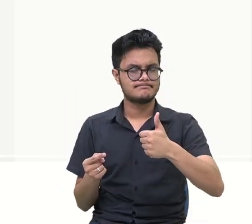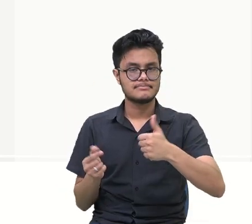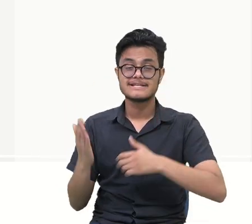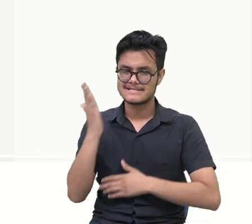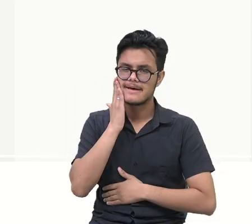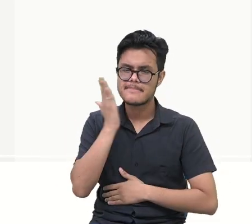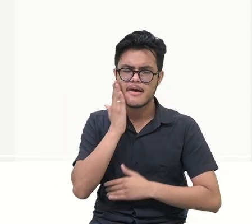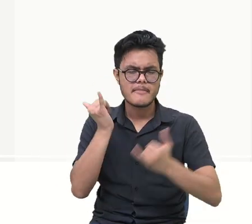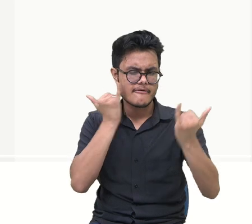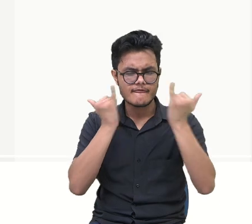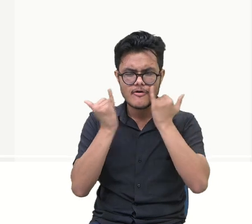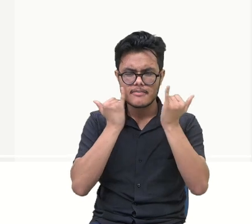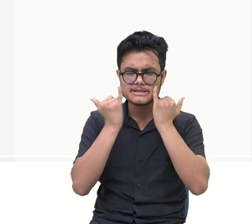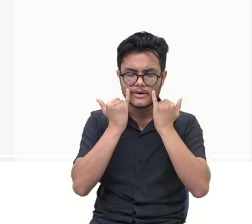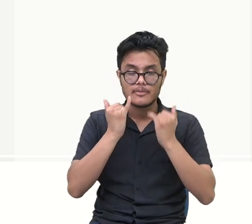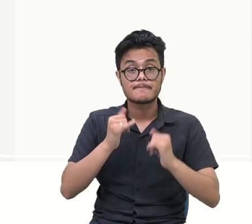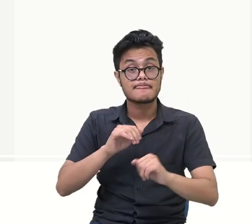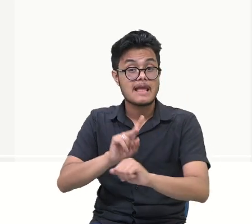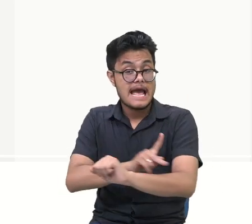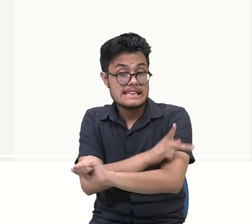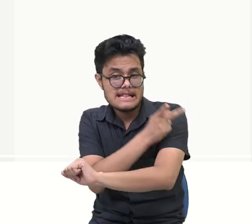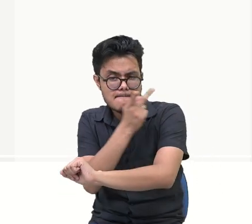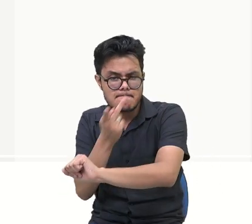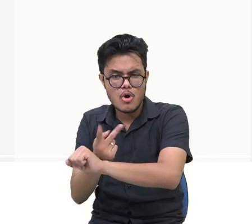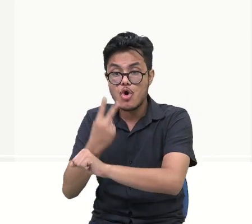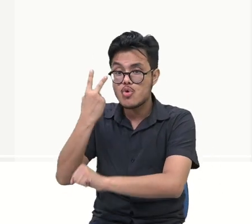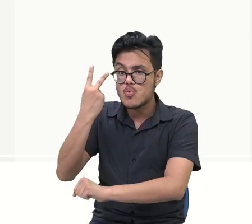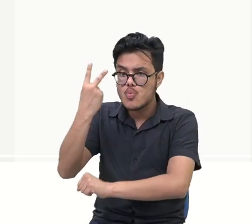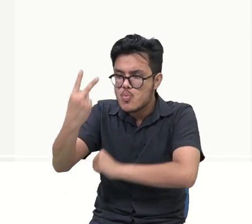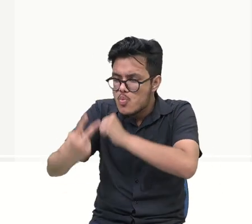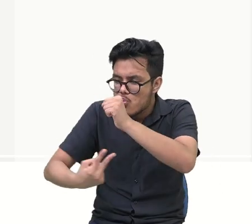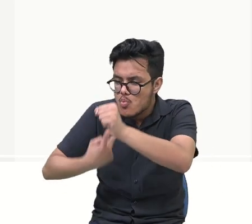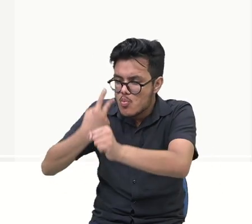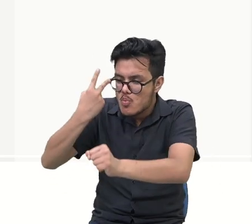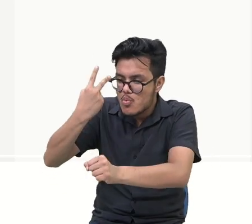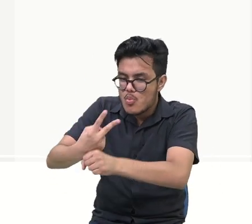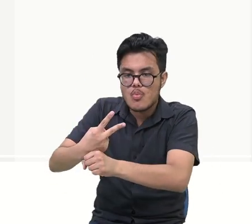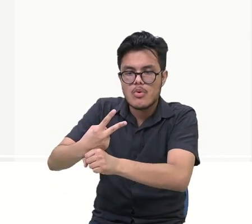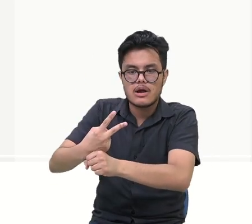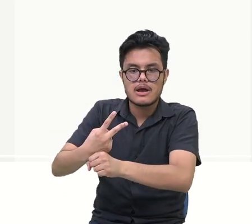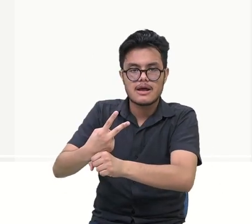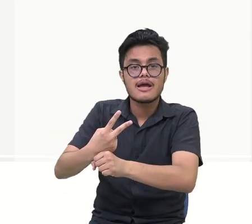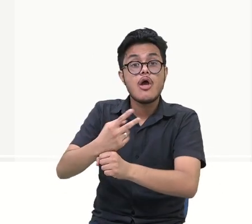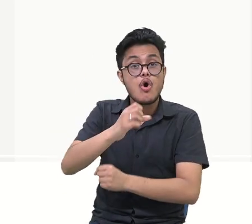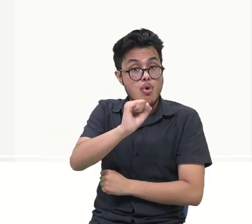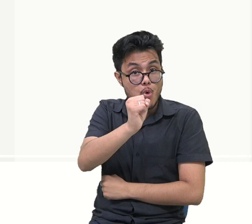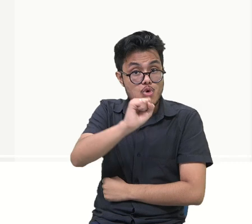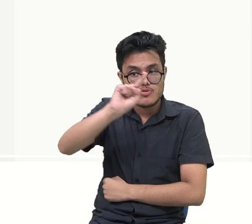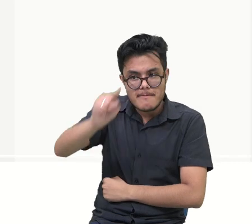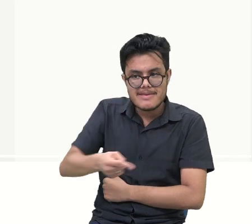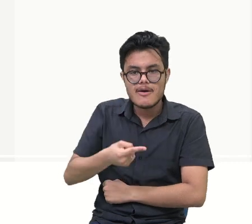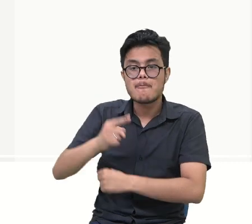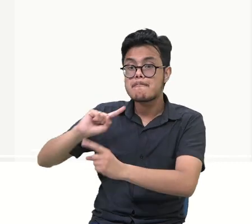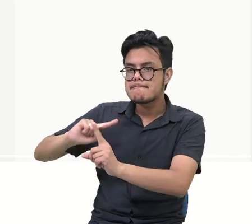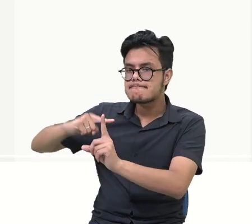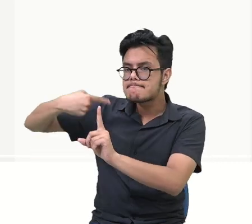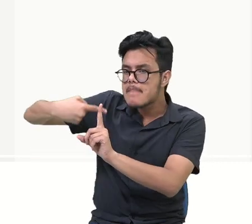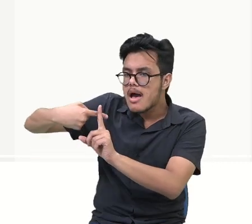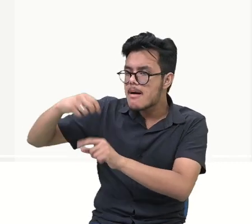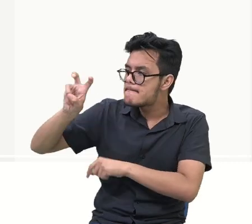né? A partir do segundo ano, ela vai fabricar os mesmos 8.000, só que